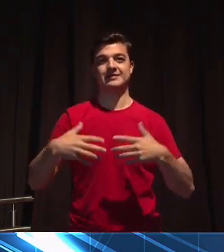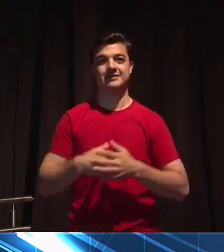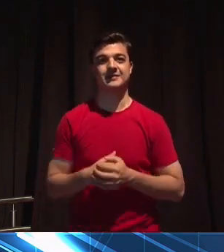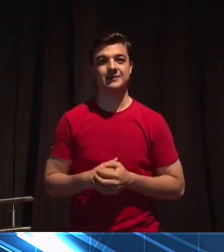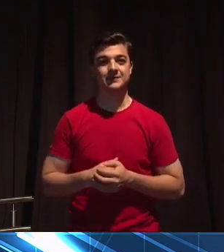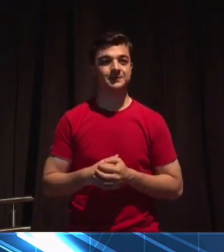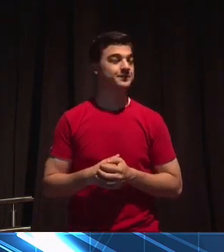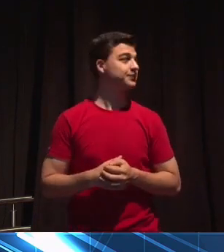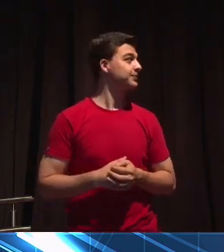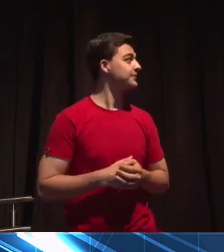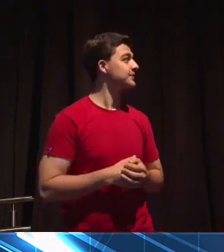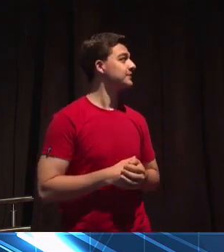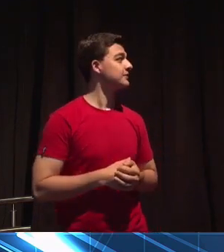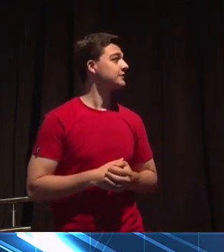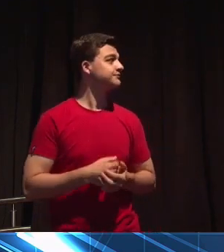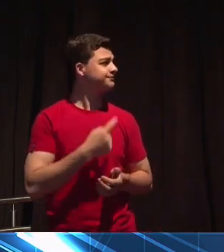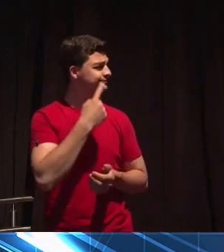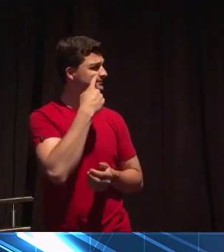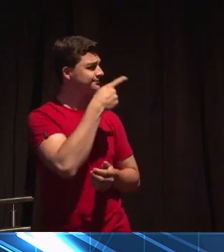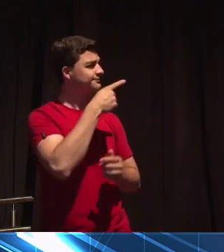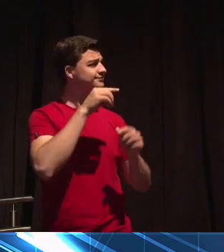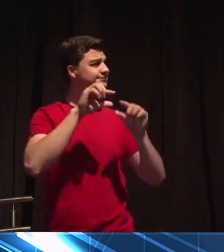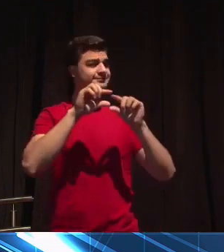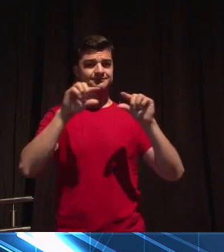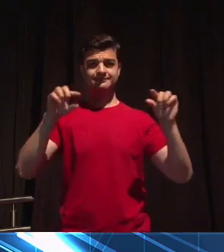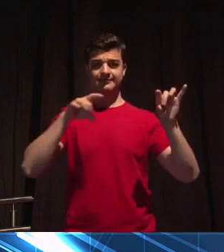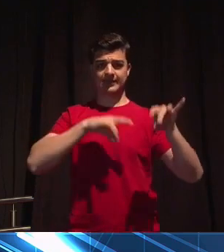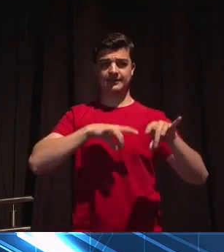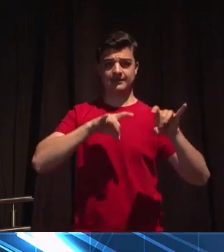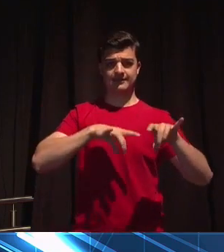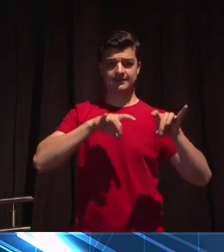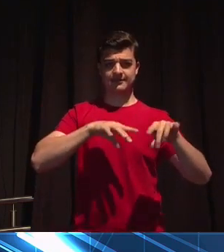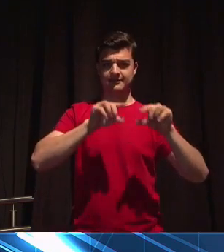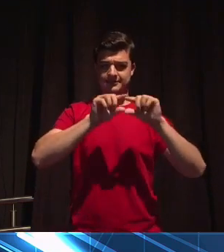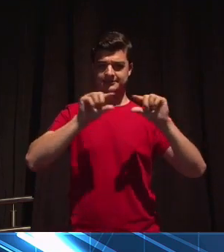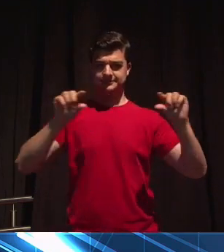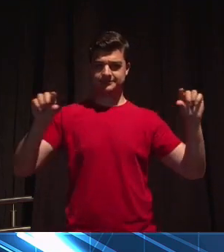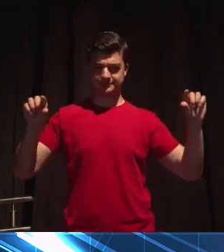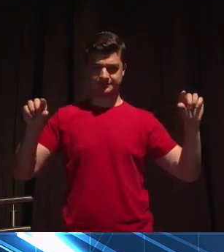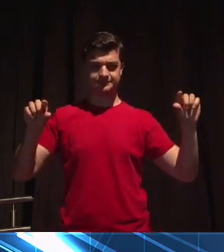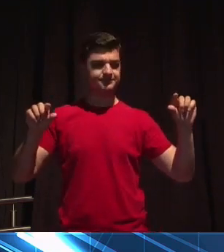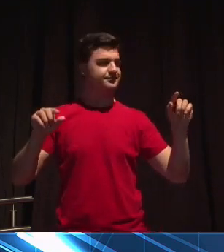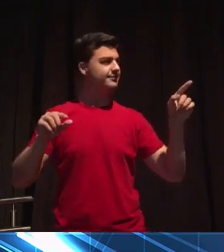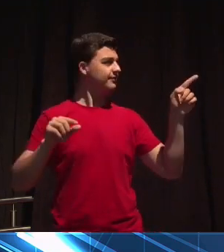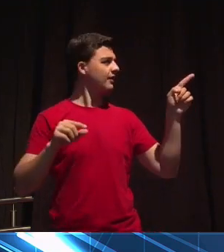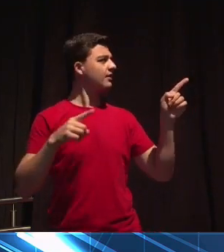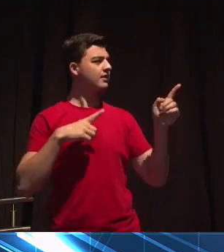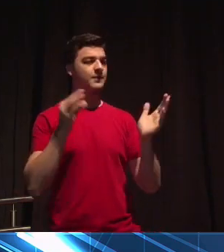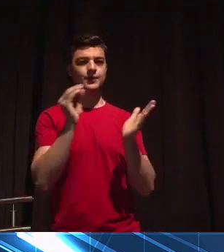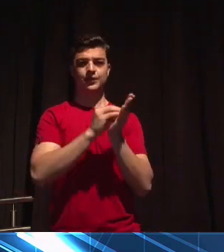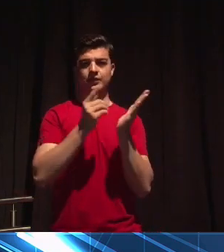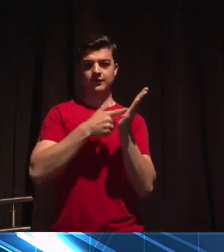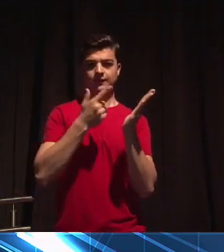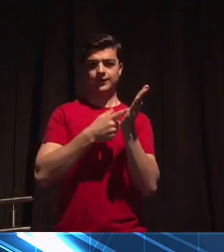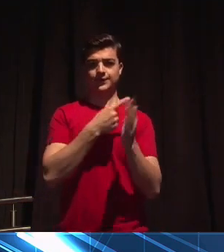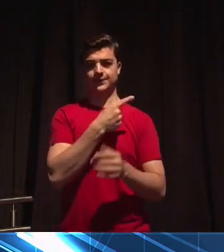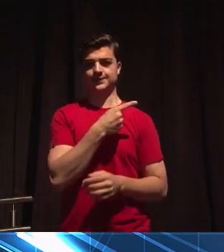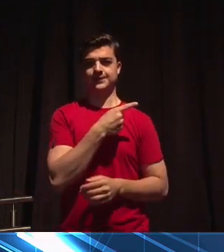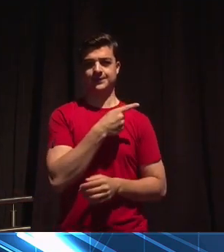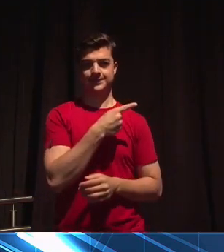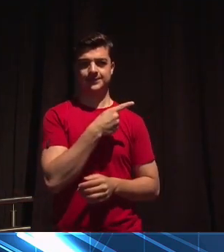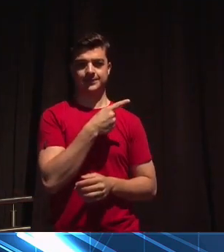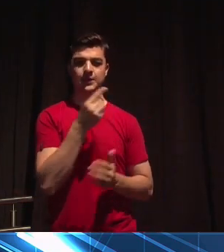impostos eu chamo de ouça seus importantes beleza eu pensei que eu que tinha criado isso mas tem um livro antigo Aí do Net Price Steve Freeman que